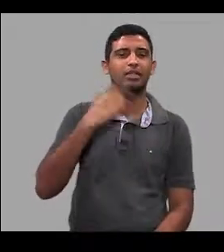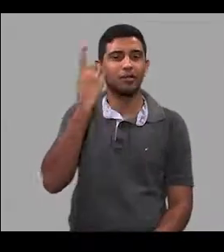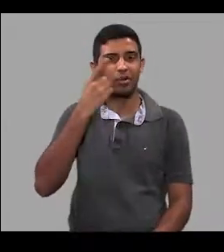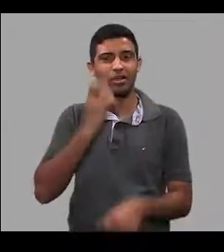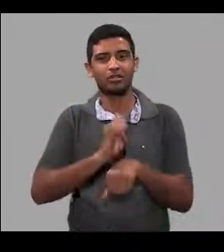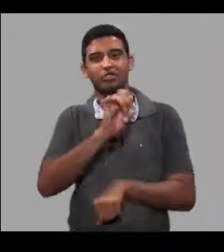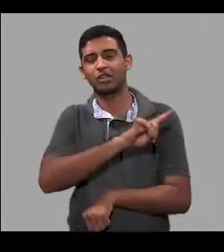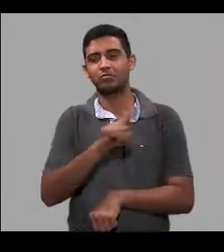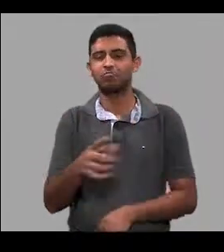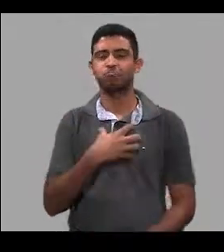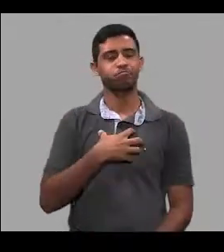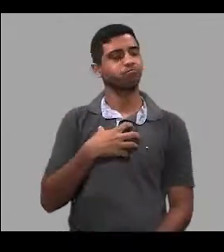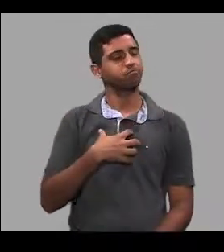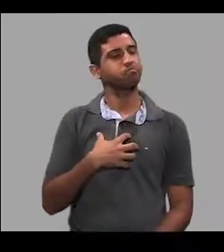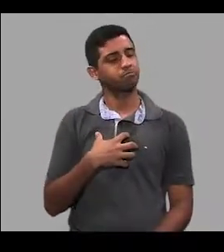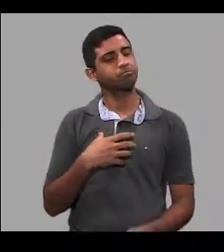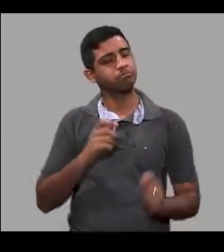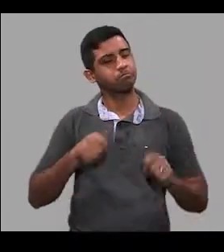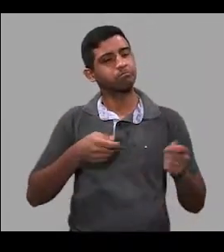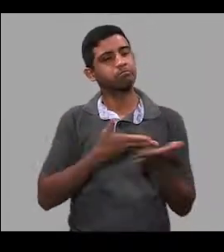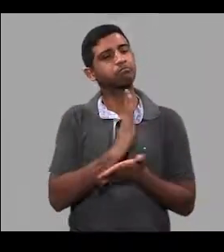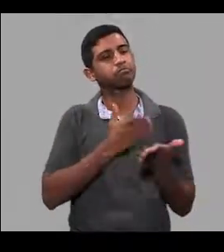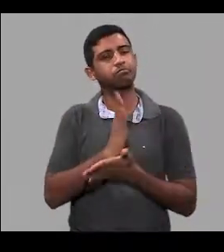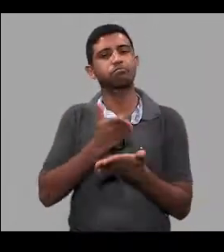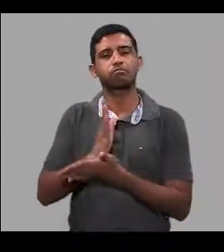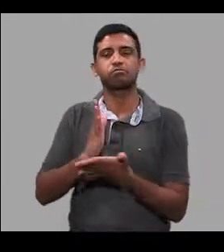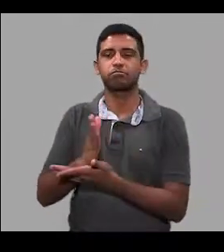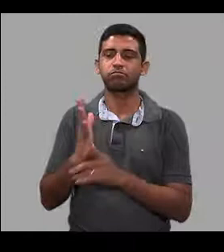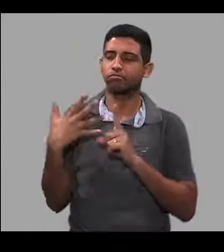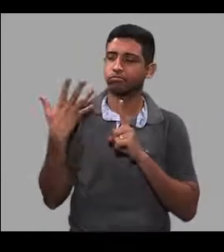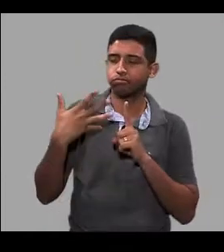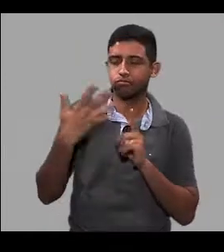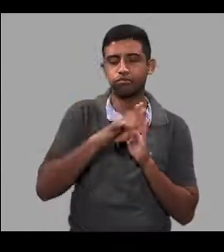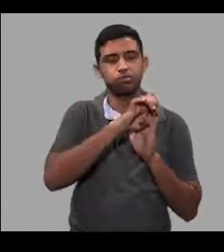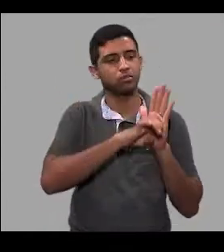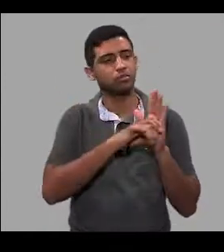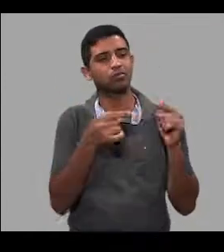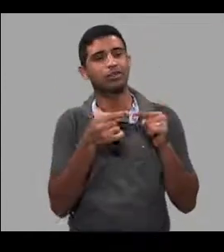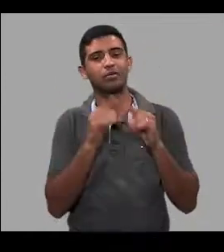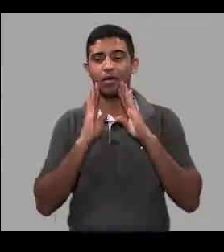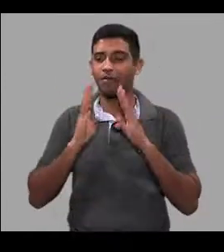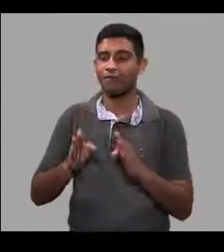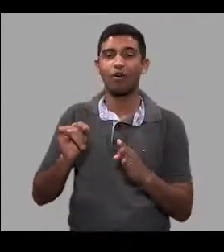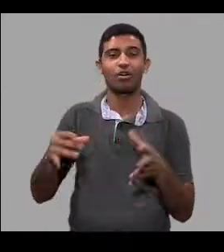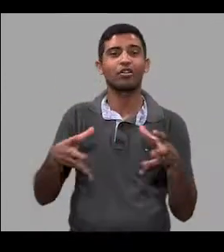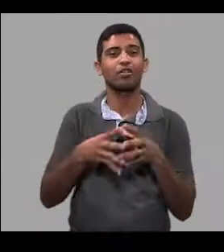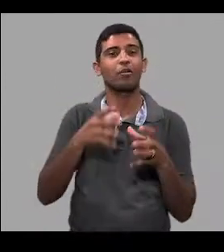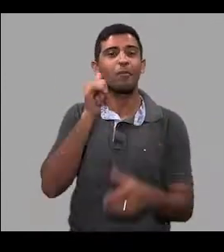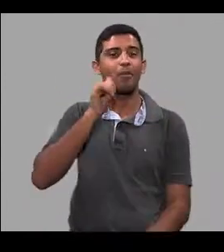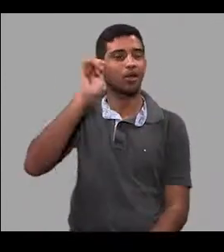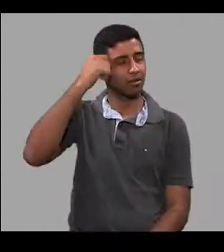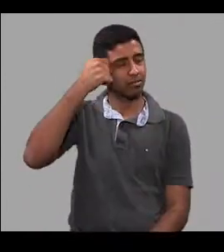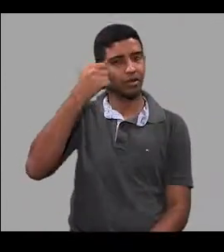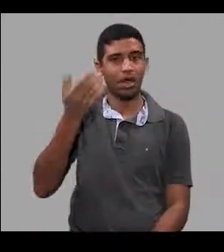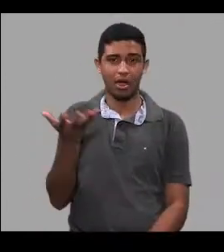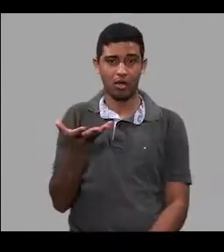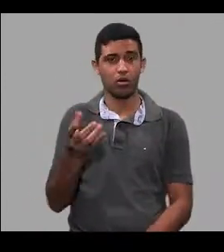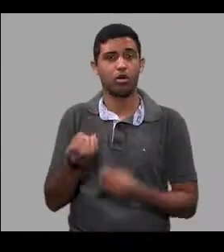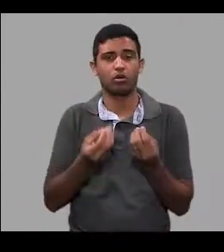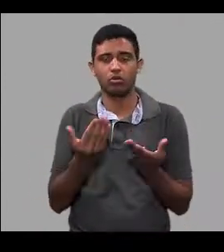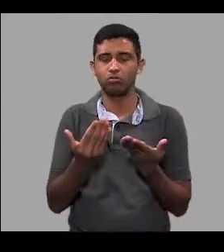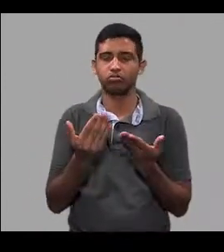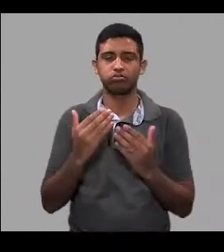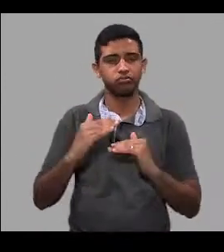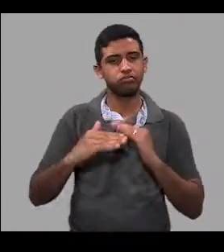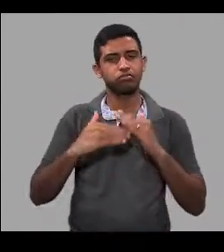que se sensibilizaram e apresentaram emendas ao orçamento voltadas para a pauta das mulheres negras. Agora nós estamos numa fase, exatamente